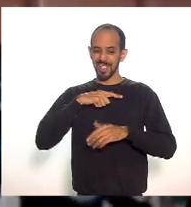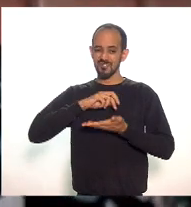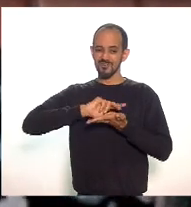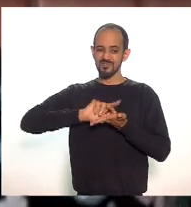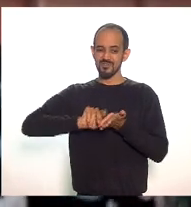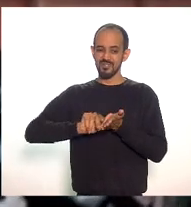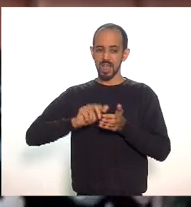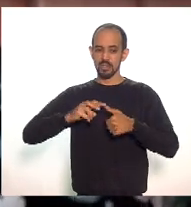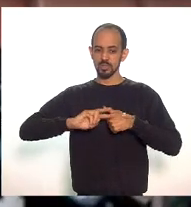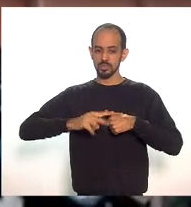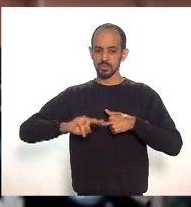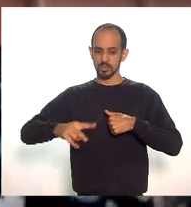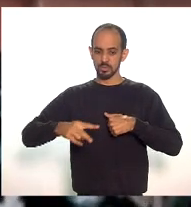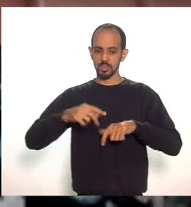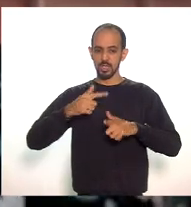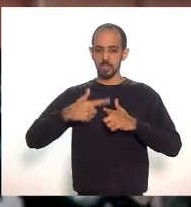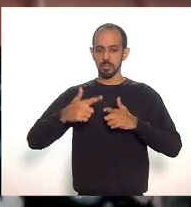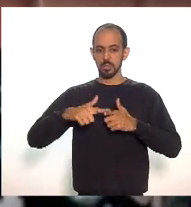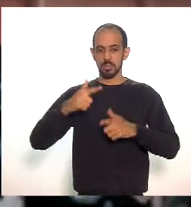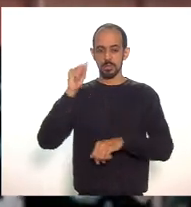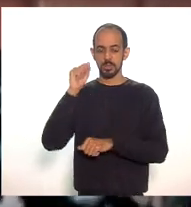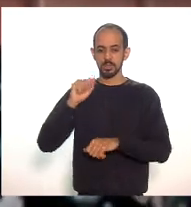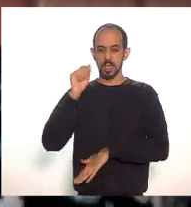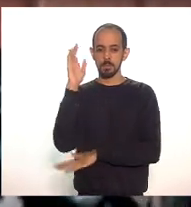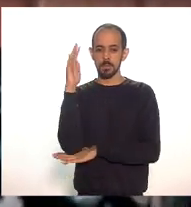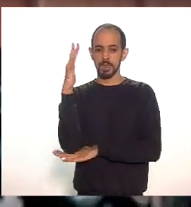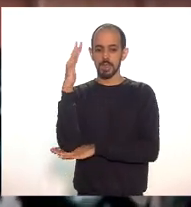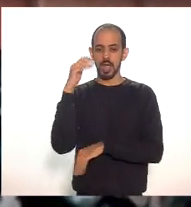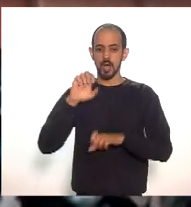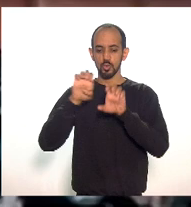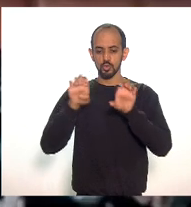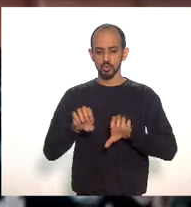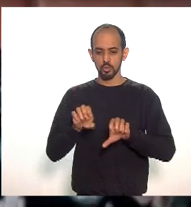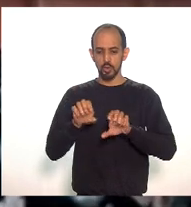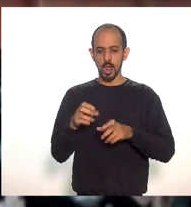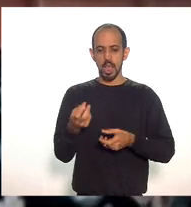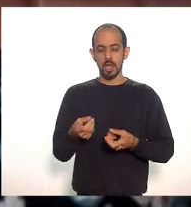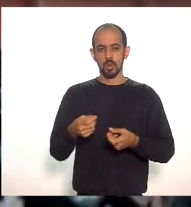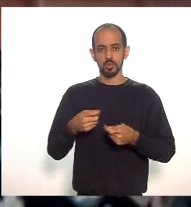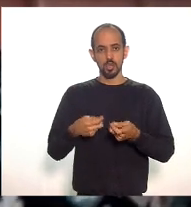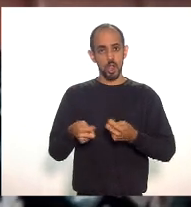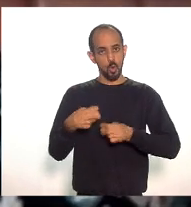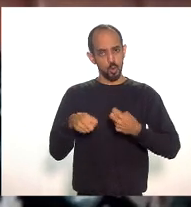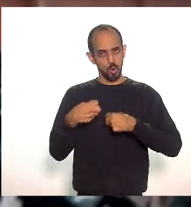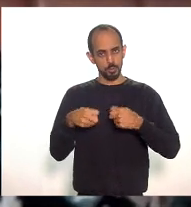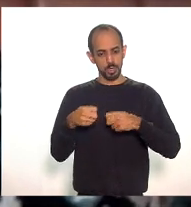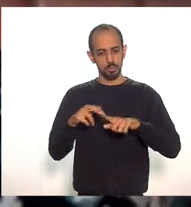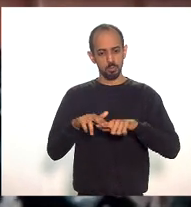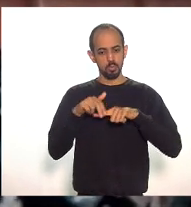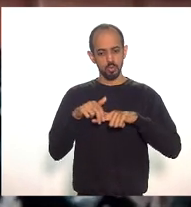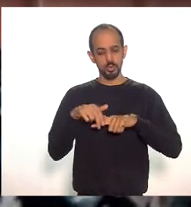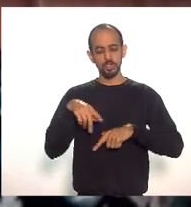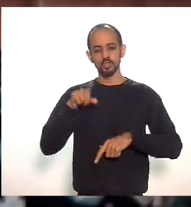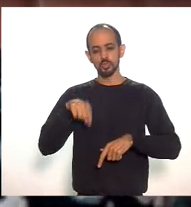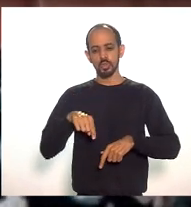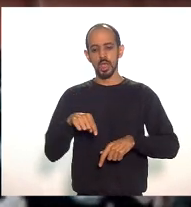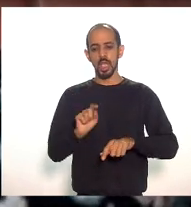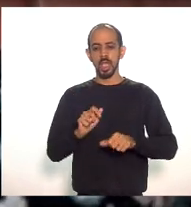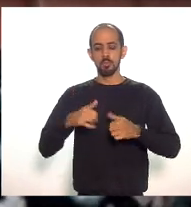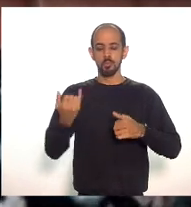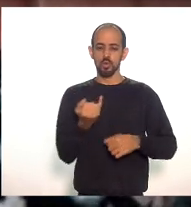interferem nele a questões ambientais sociais culturais e econômicas por essa razão é necessária uma formação mais ampla